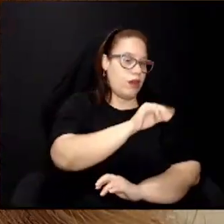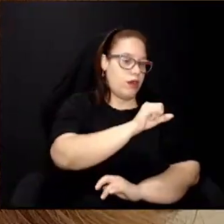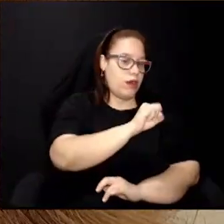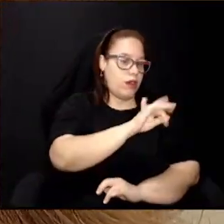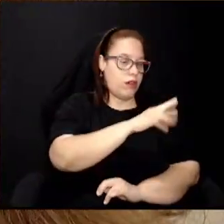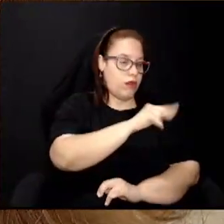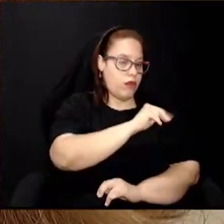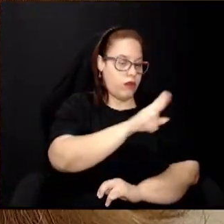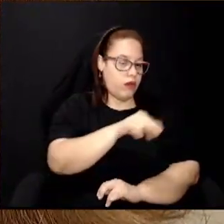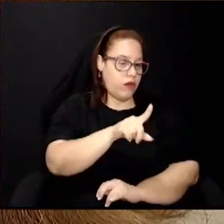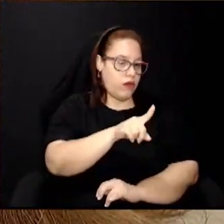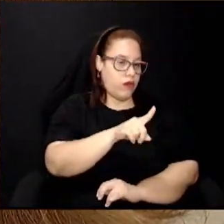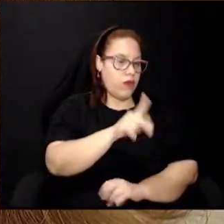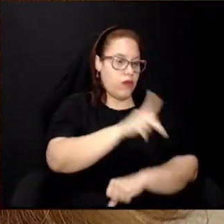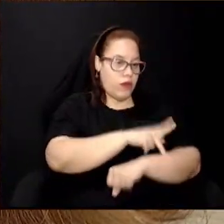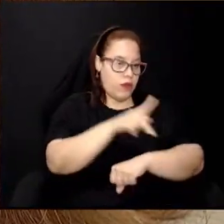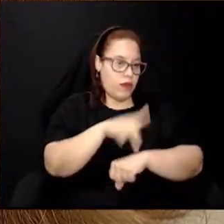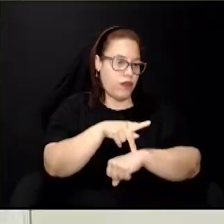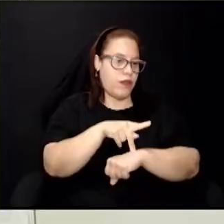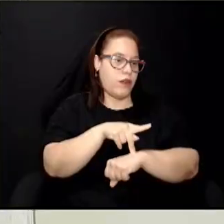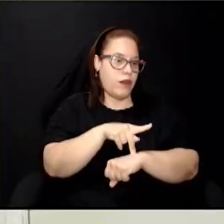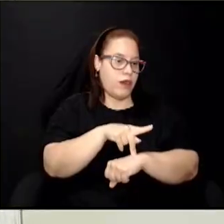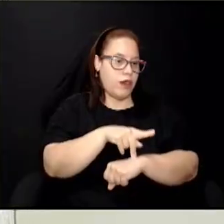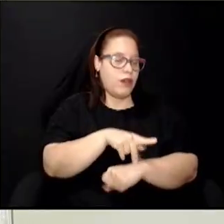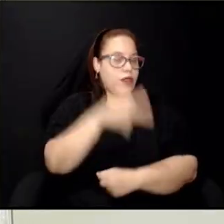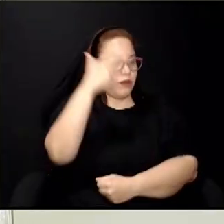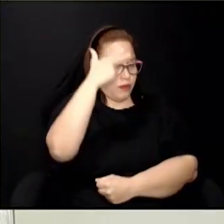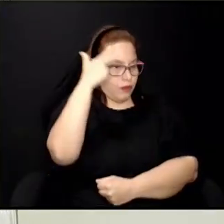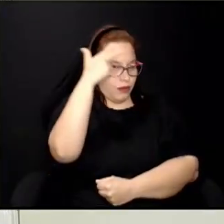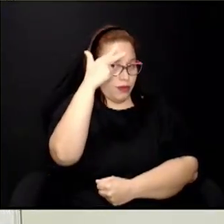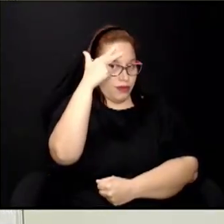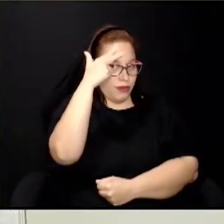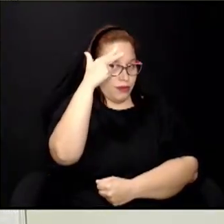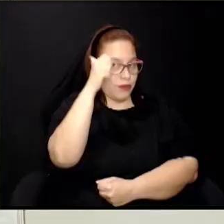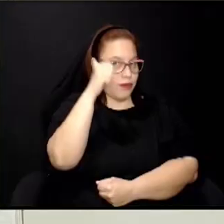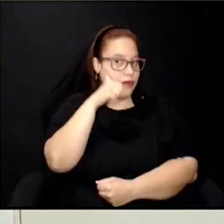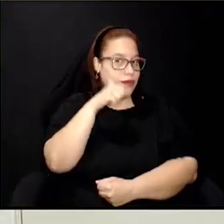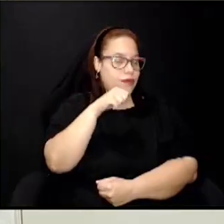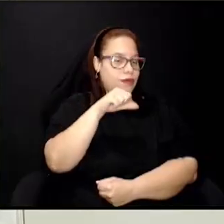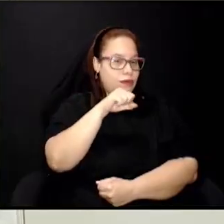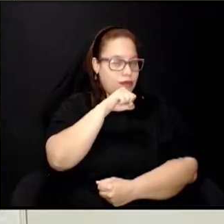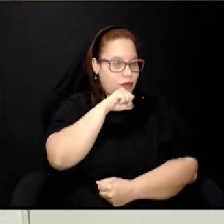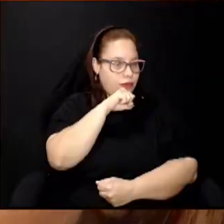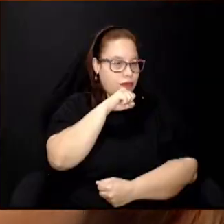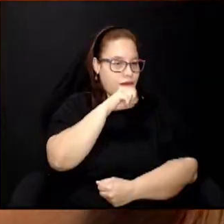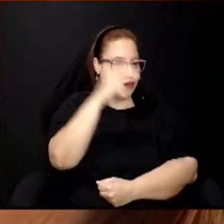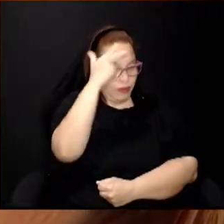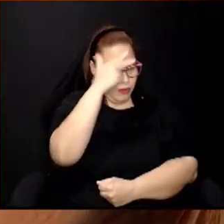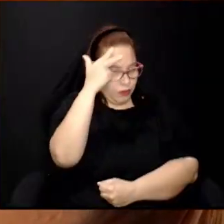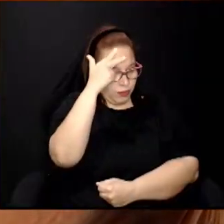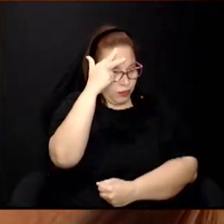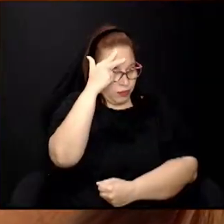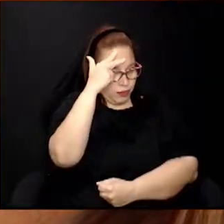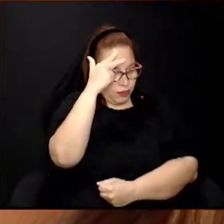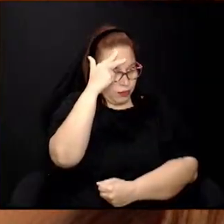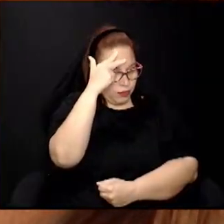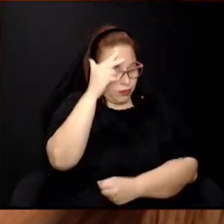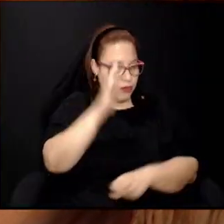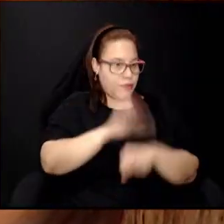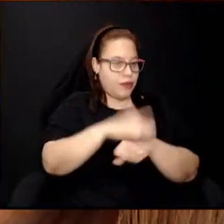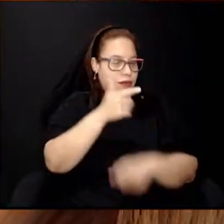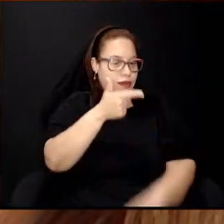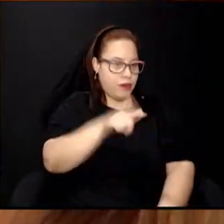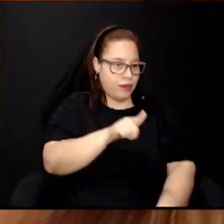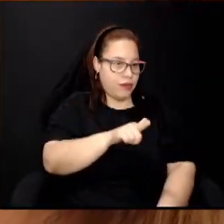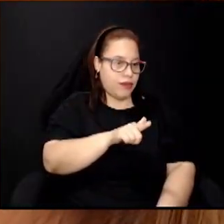ser pedagoga e realizou. Sonhou em ser mãe, sonhou mais um pouco,